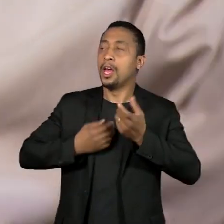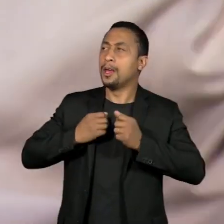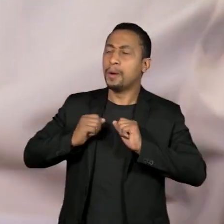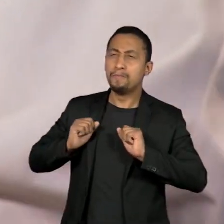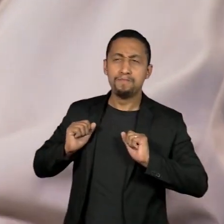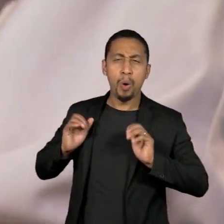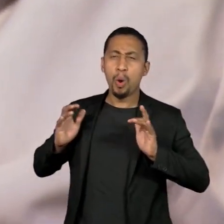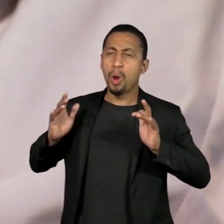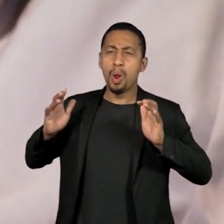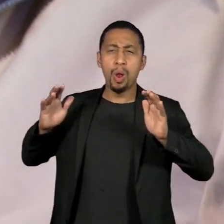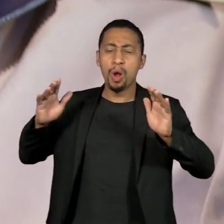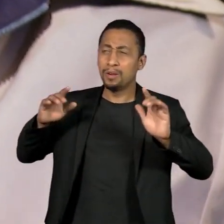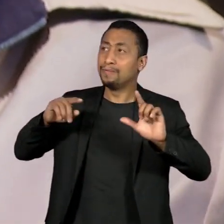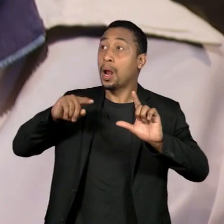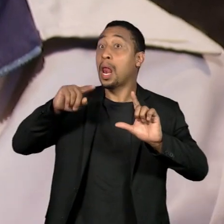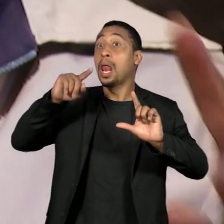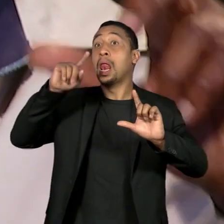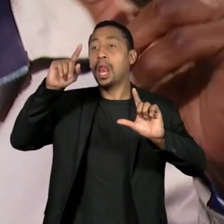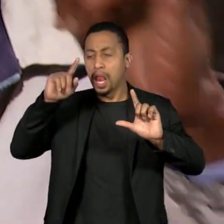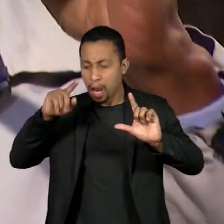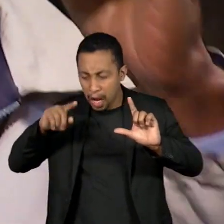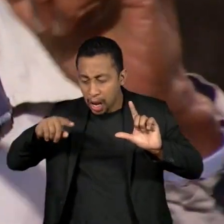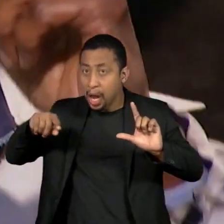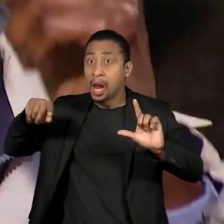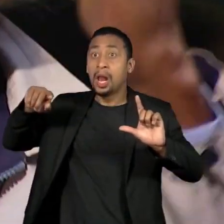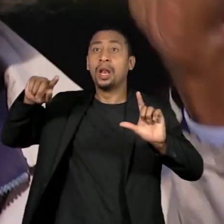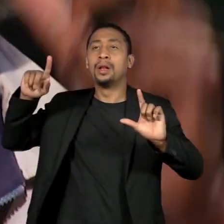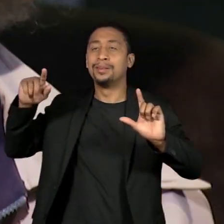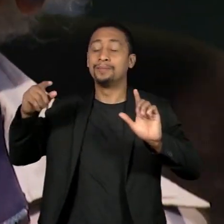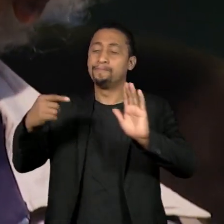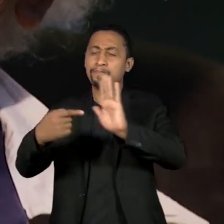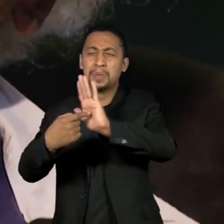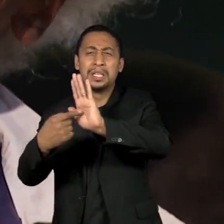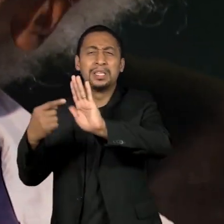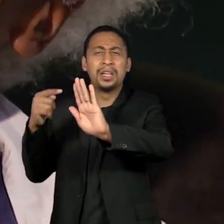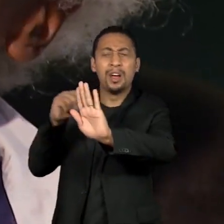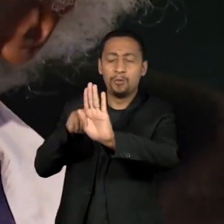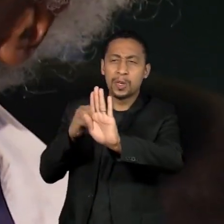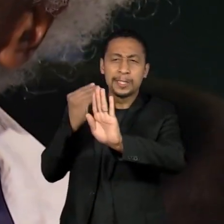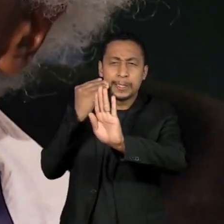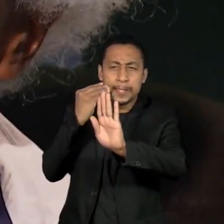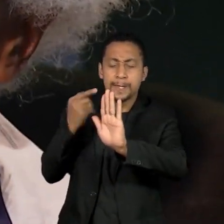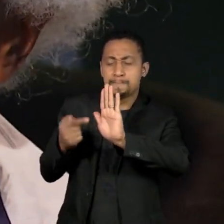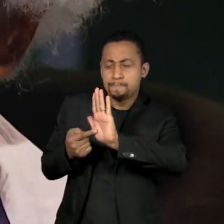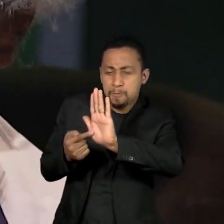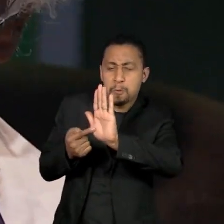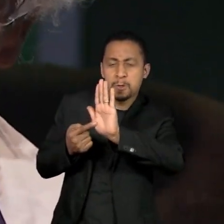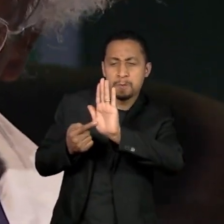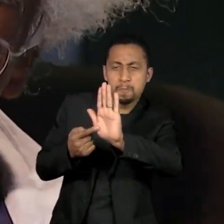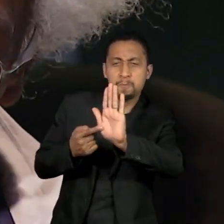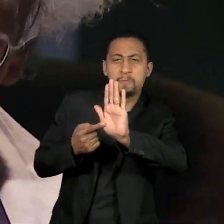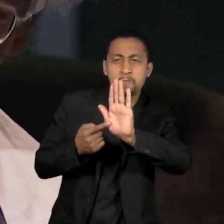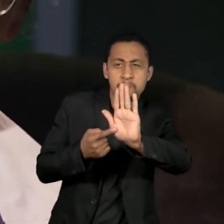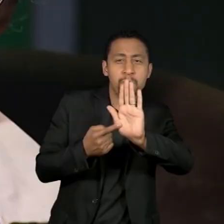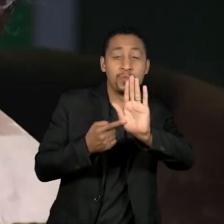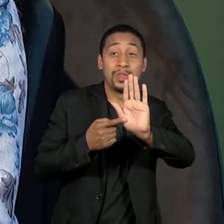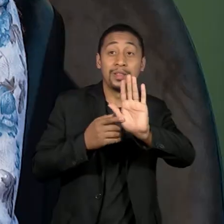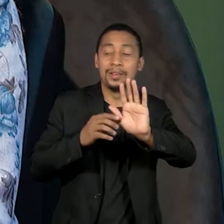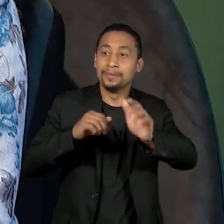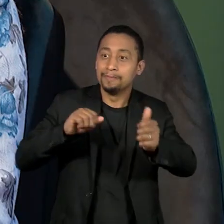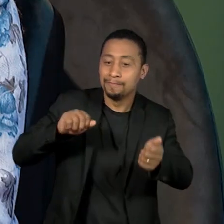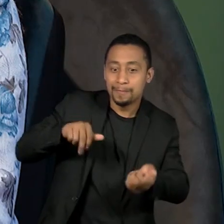na mais fina estampa, de metáfora em metáfora, espontâneo